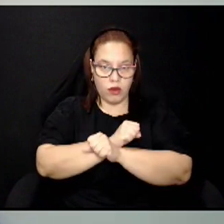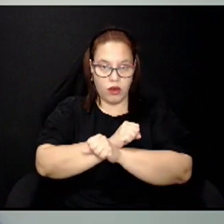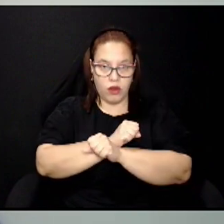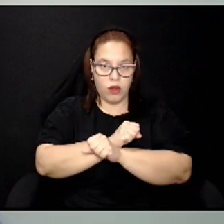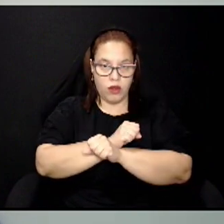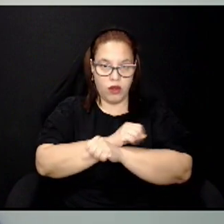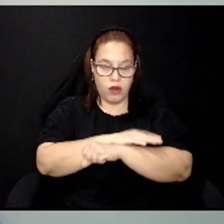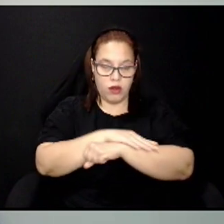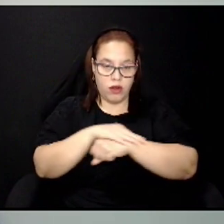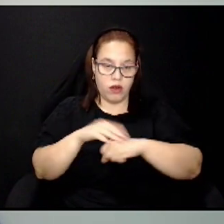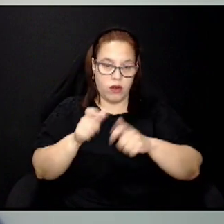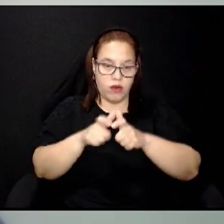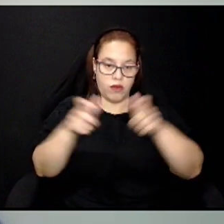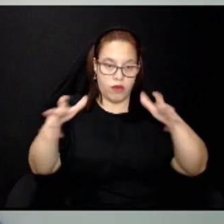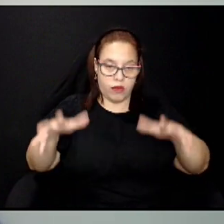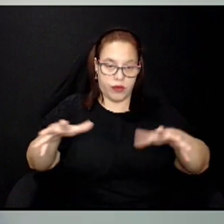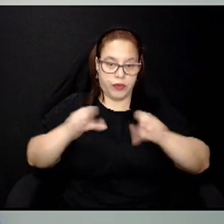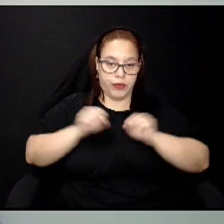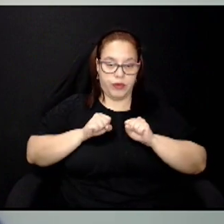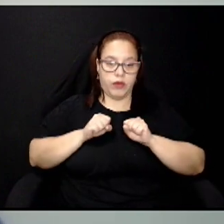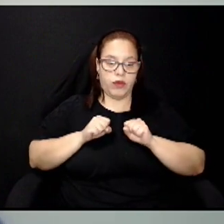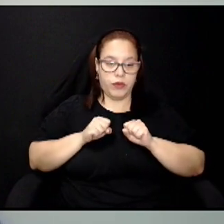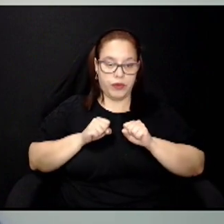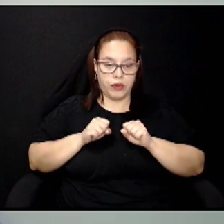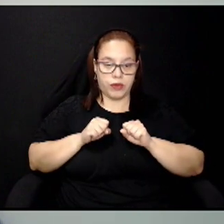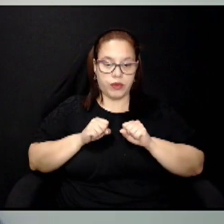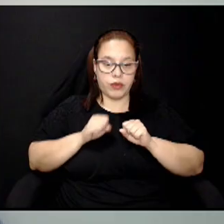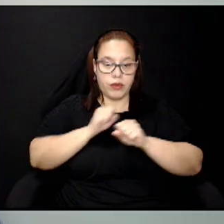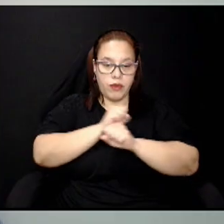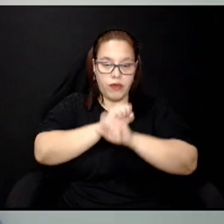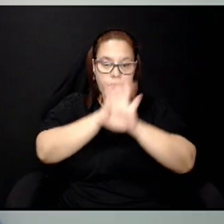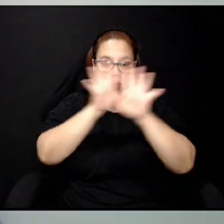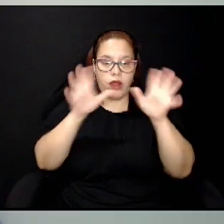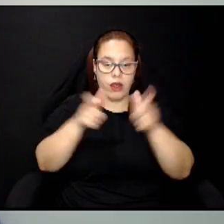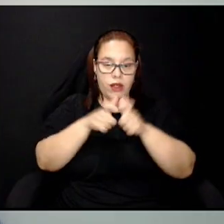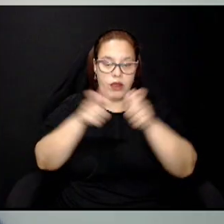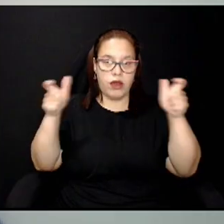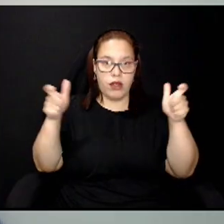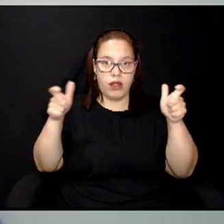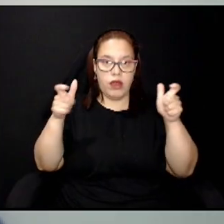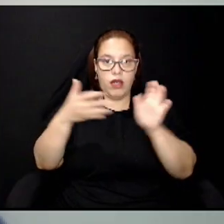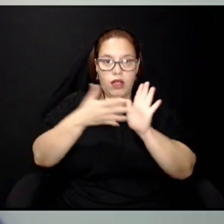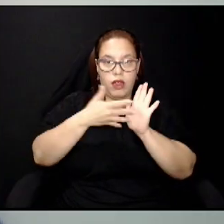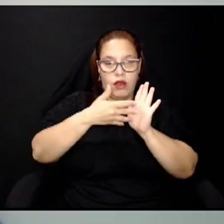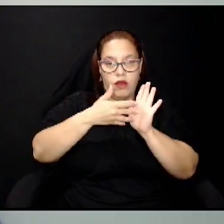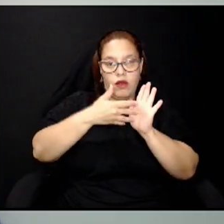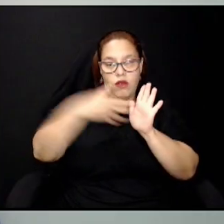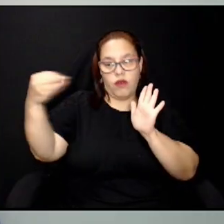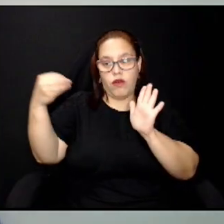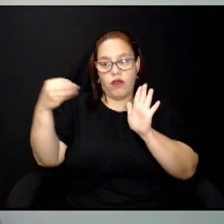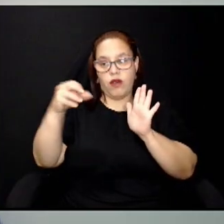ela vai absorver, e quanto mais clara, maior ela vai refletir. Por isso que